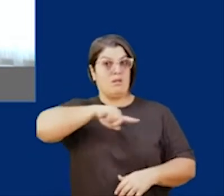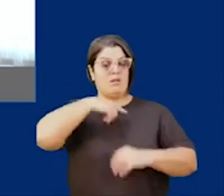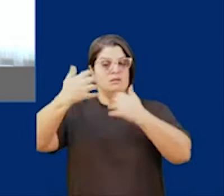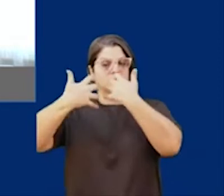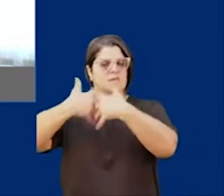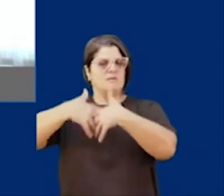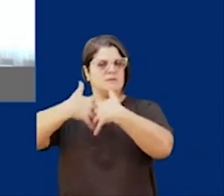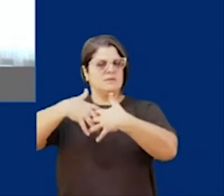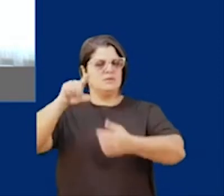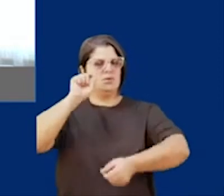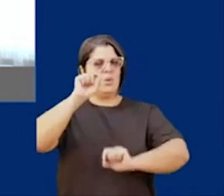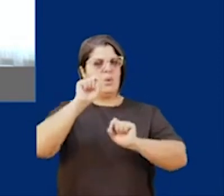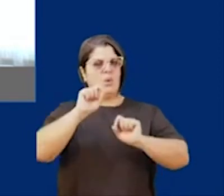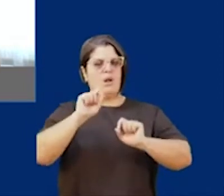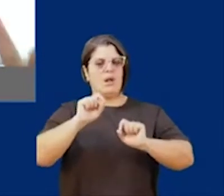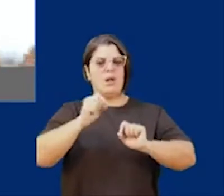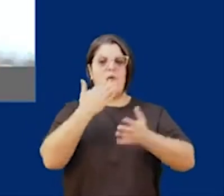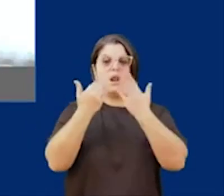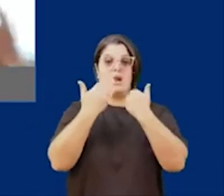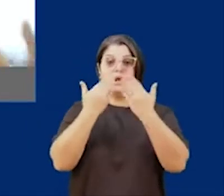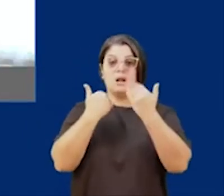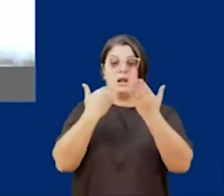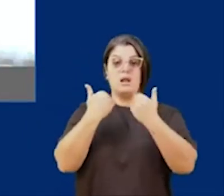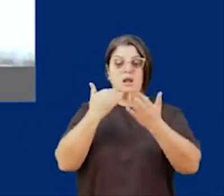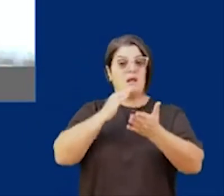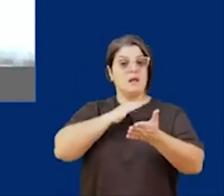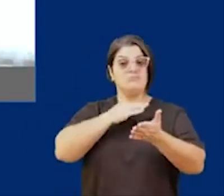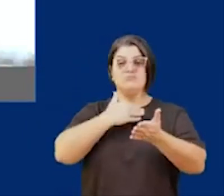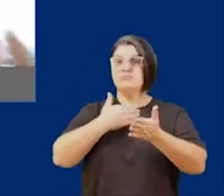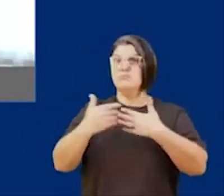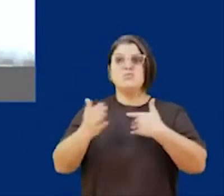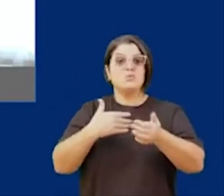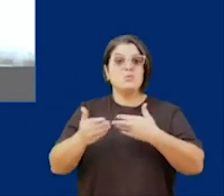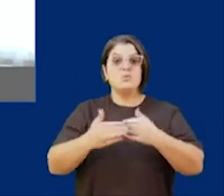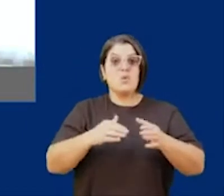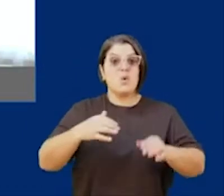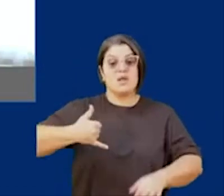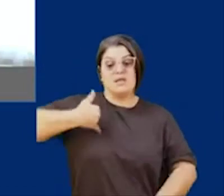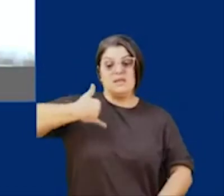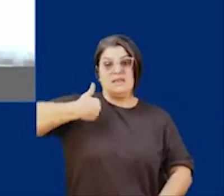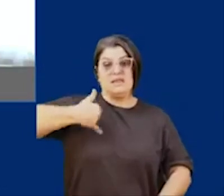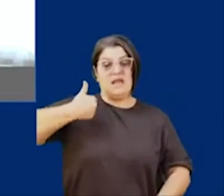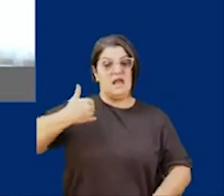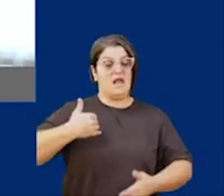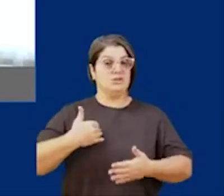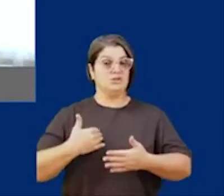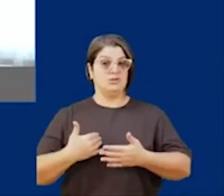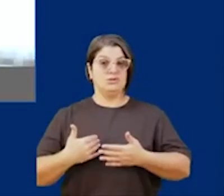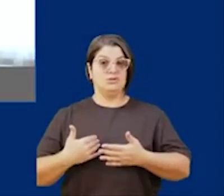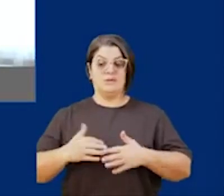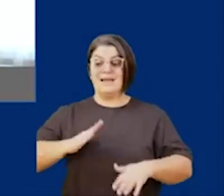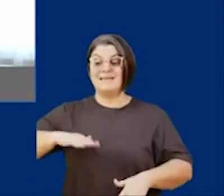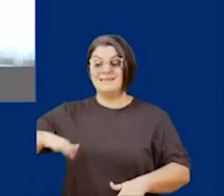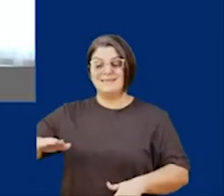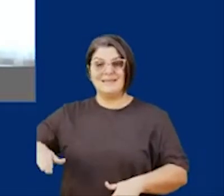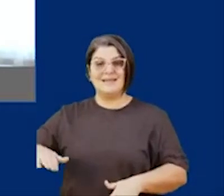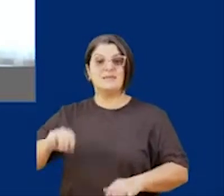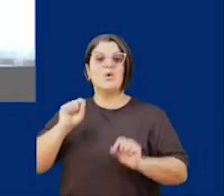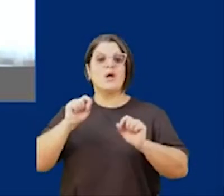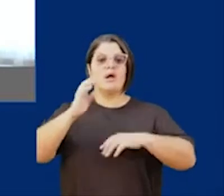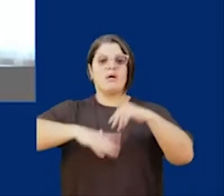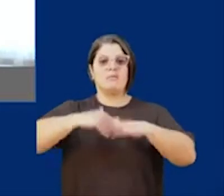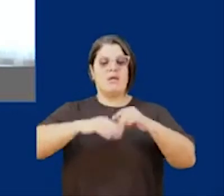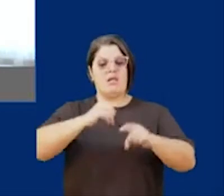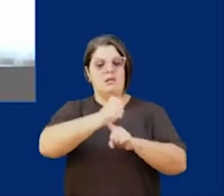Ariane, é a ideia de que a alimentação, de todos os grupos etários, né, mas das crianças também, ela é uma prática social. Né?